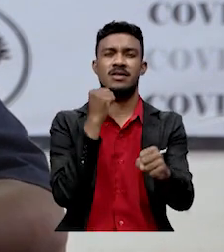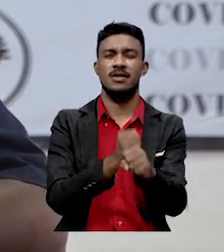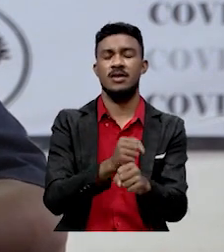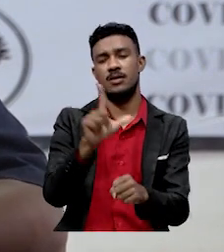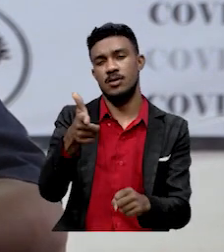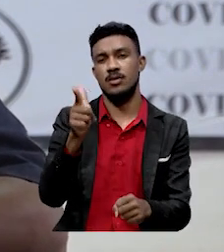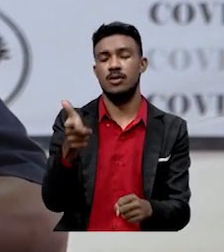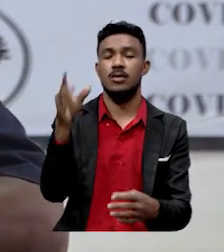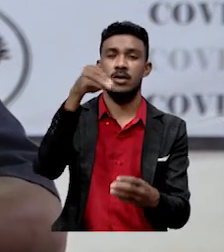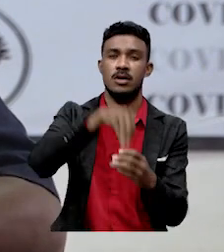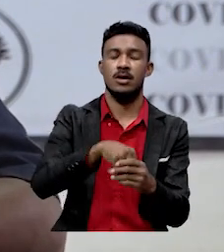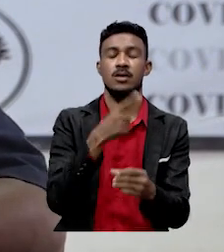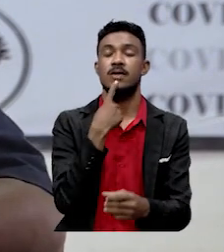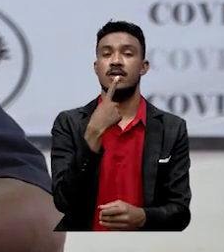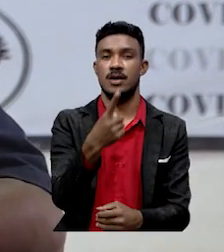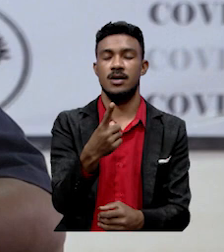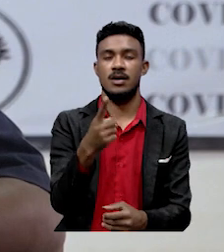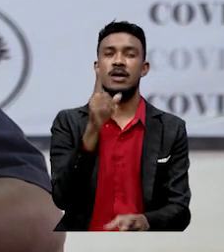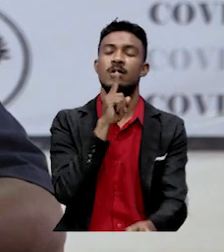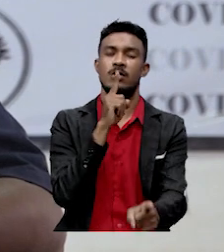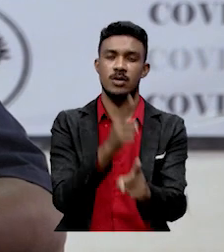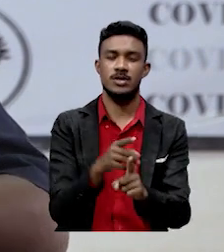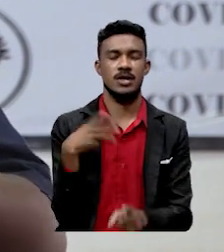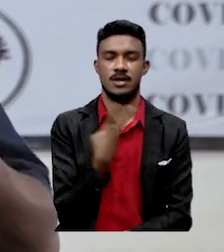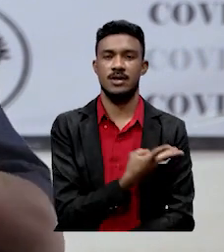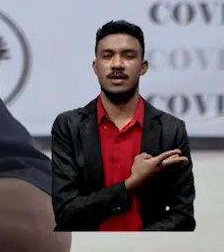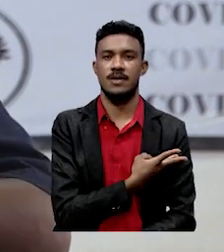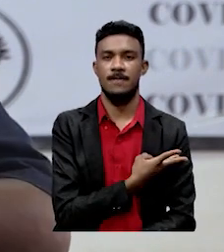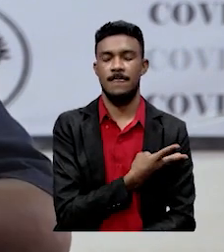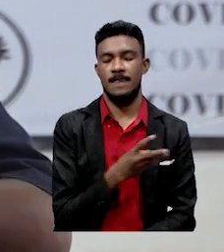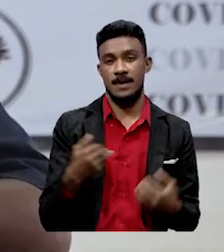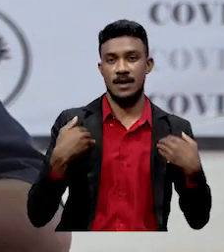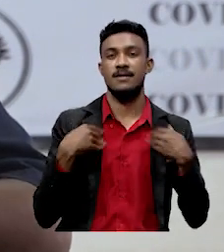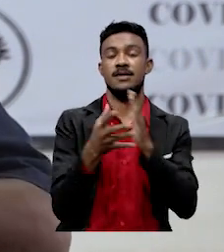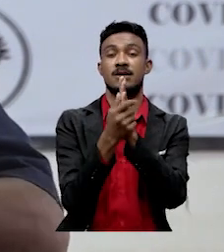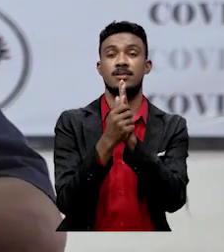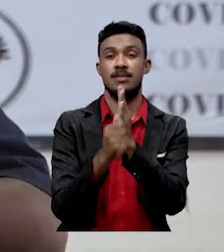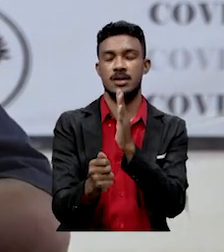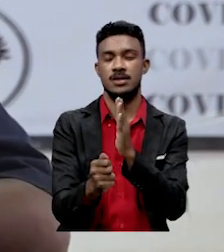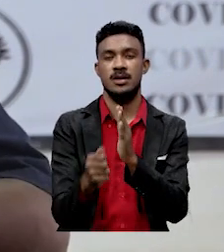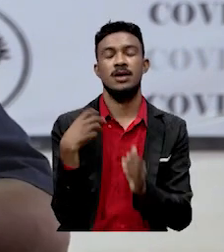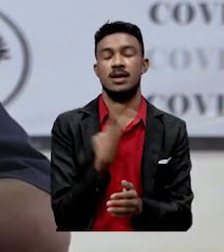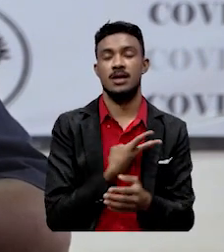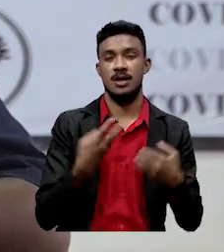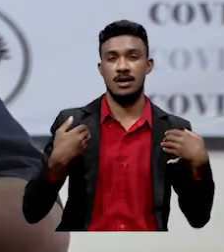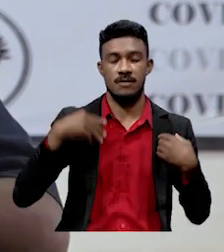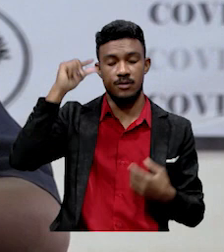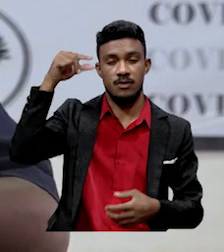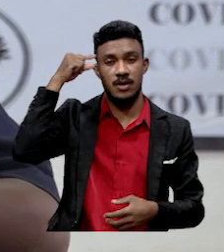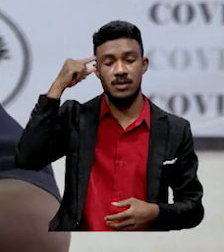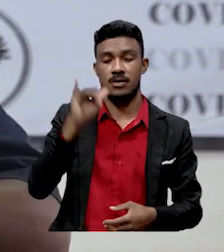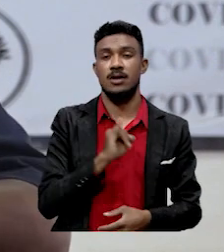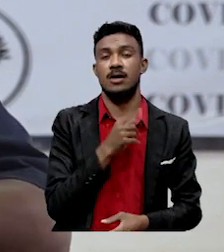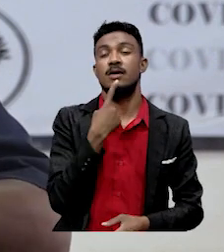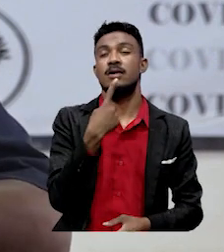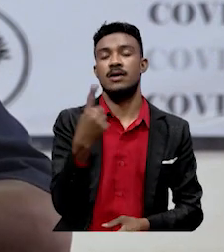melara. Atudih lolosne itala ita experiencia ita governo how dia how sempre